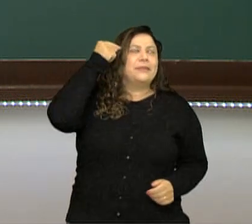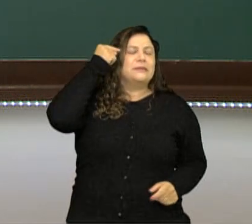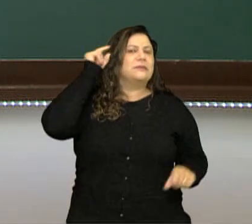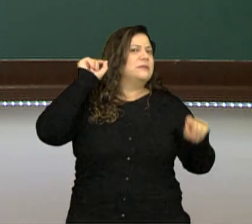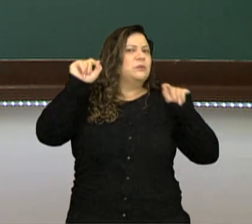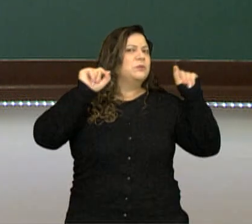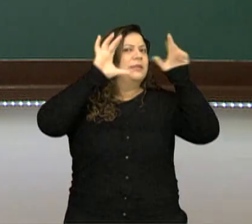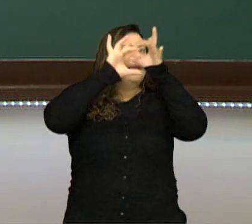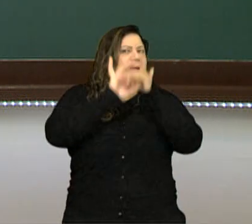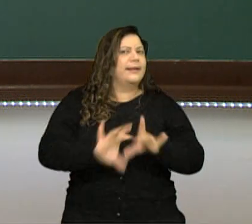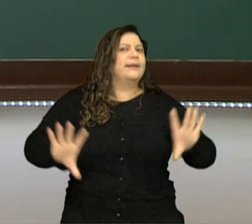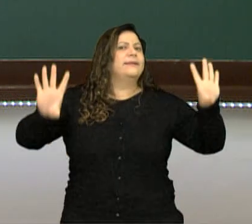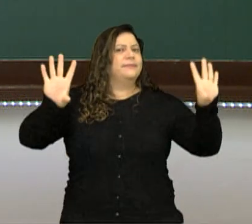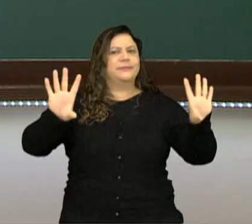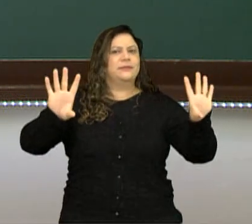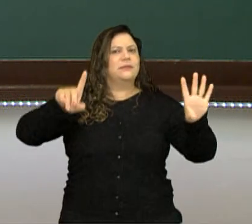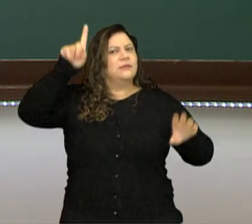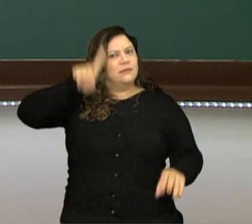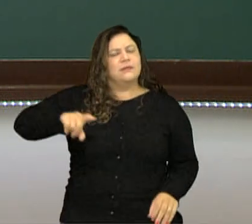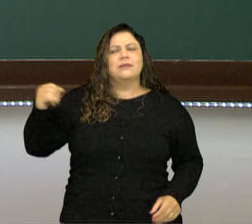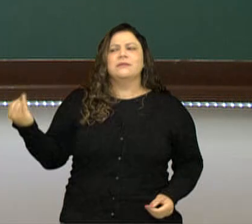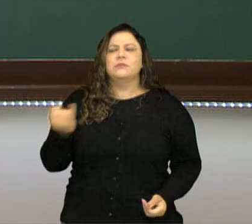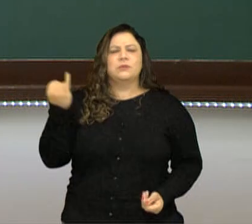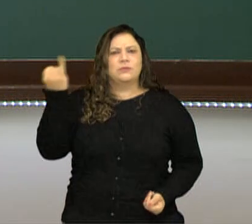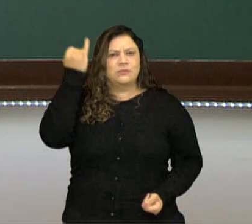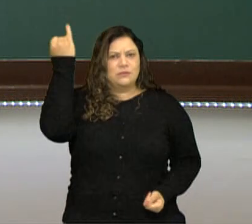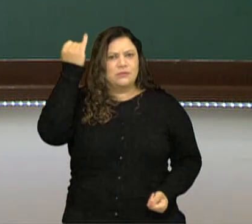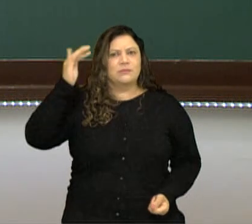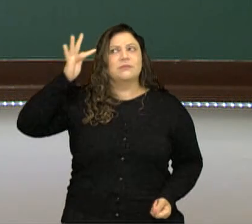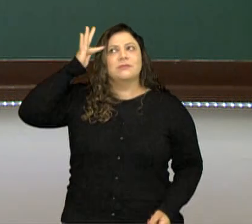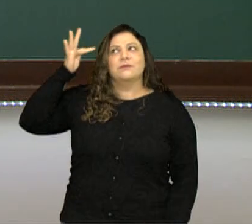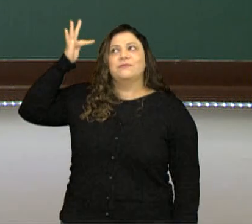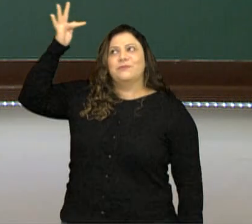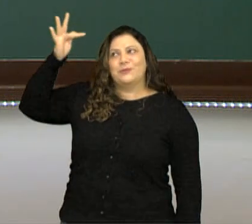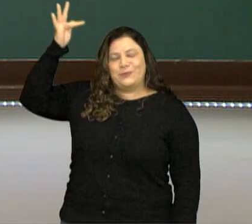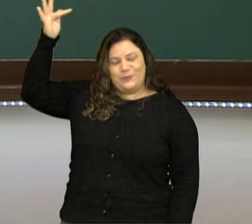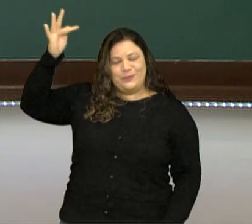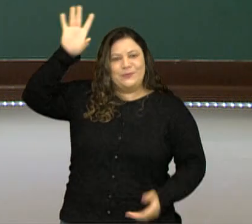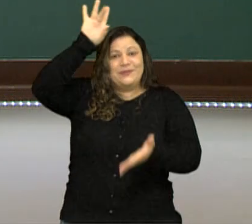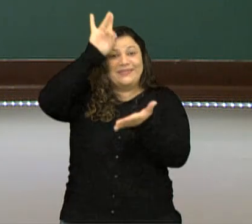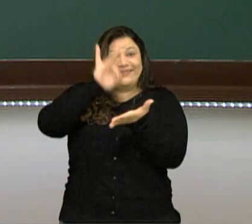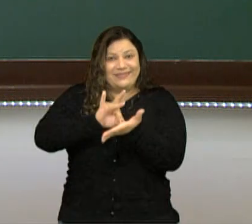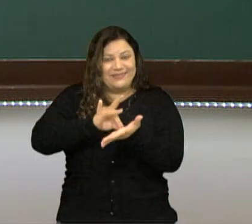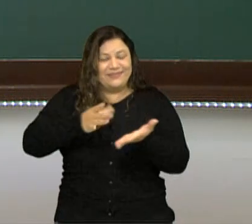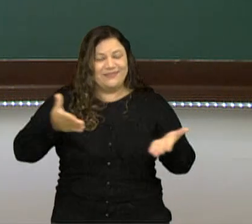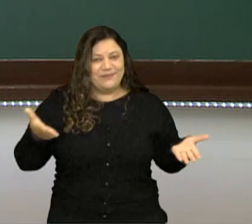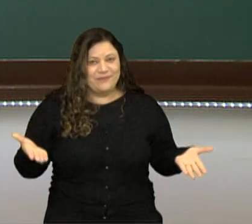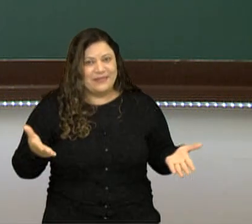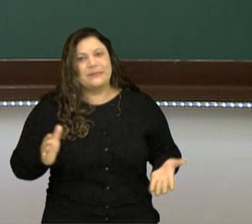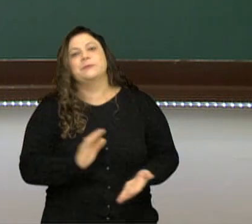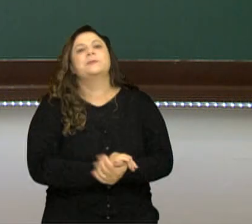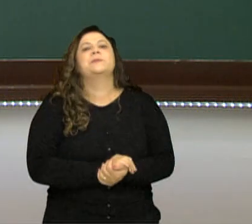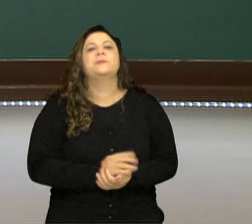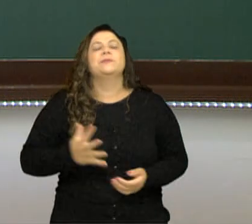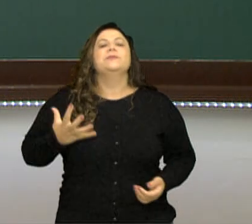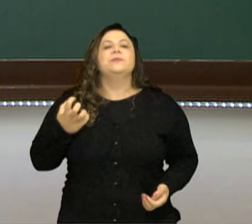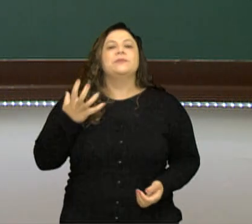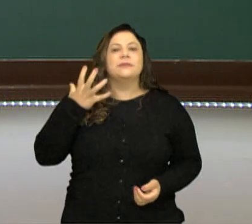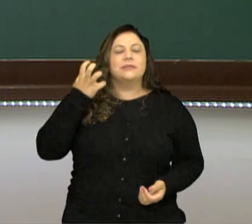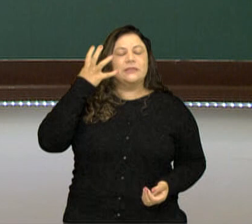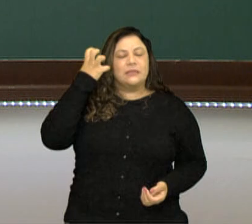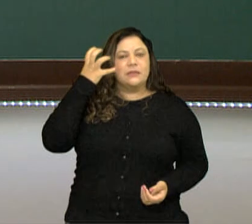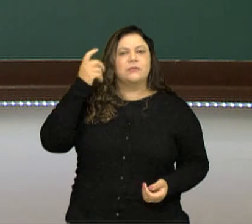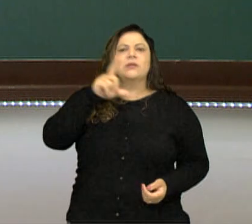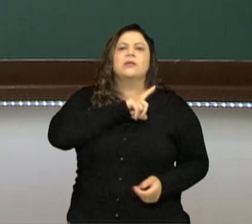é liberdade, isso é muito importante, isso é filosofar de fato. Então, o Spinoza, ele tem